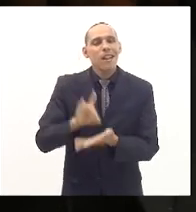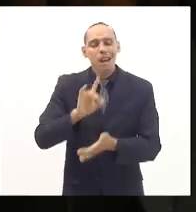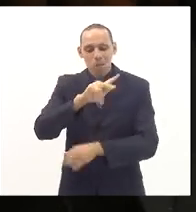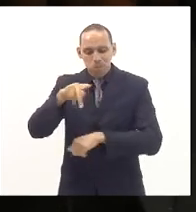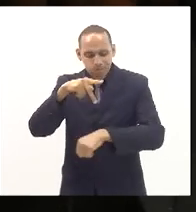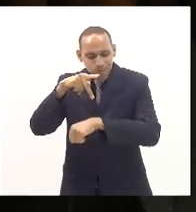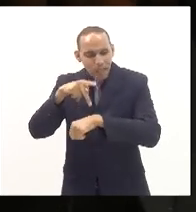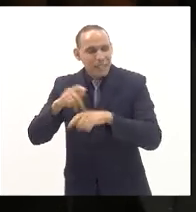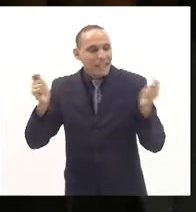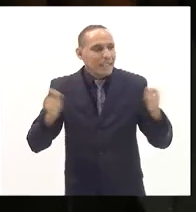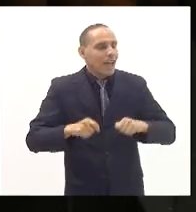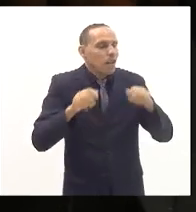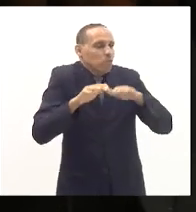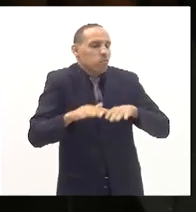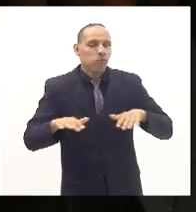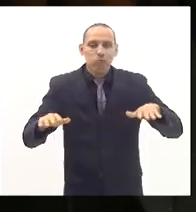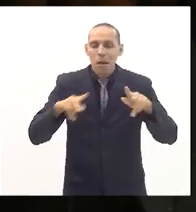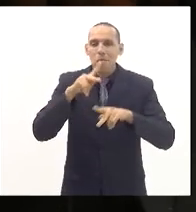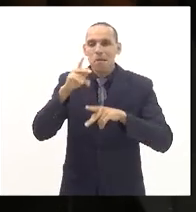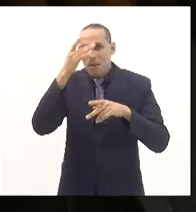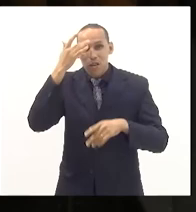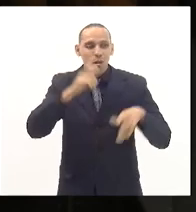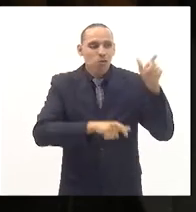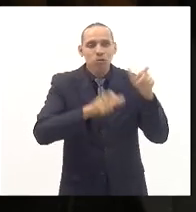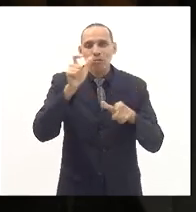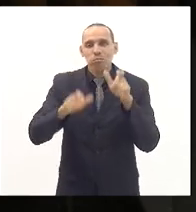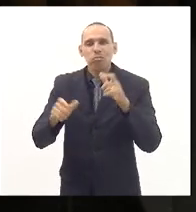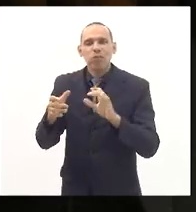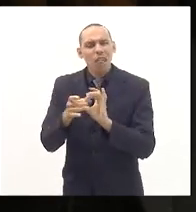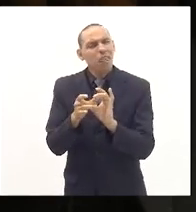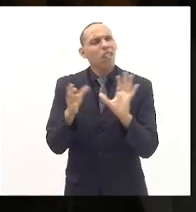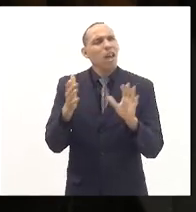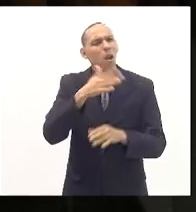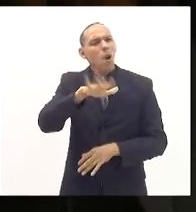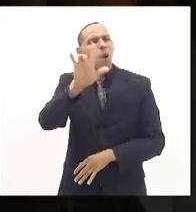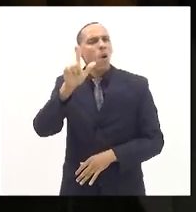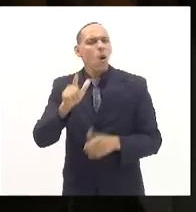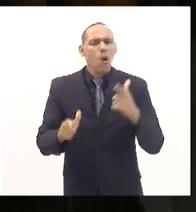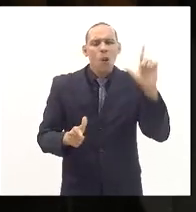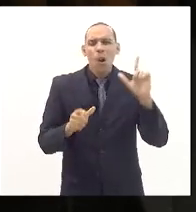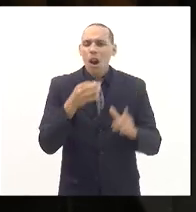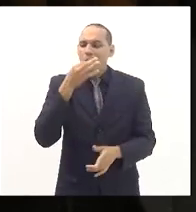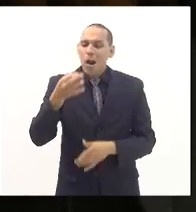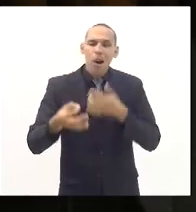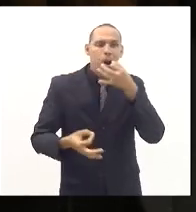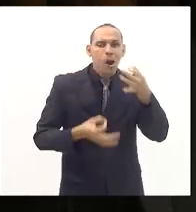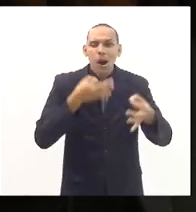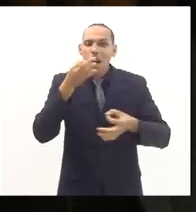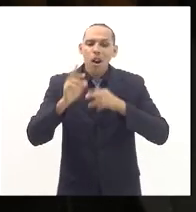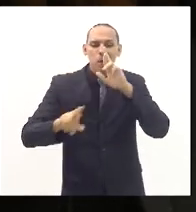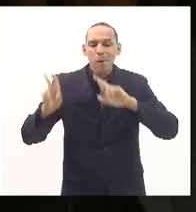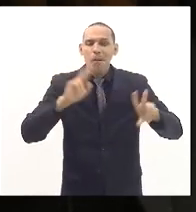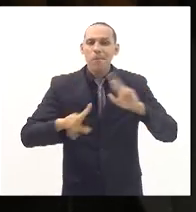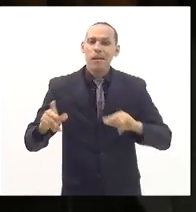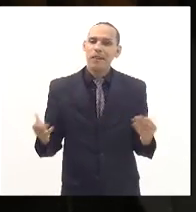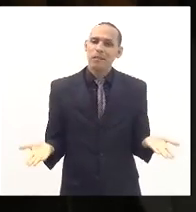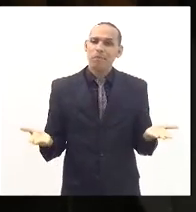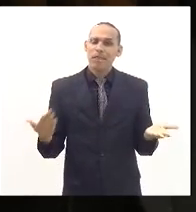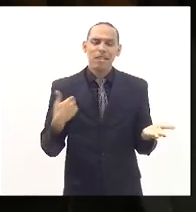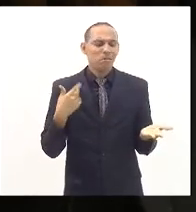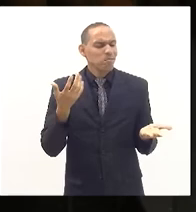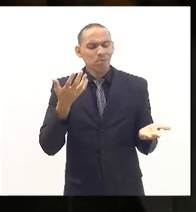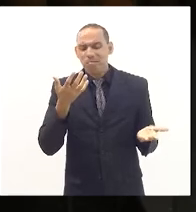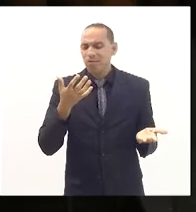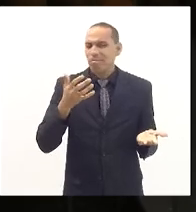permitisse as pessoas de permitirem que as outras tivessem opiniões diversas das suas então eu sinceramente